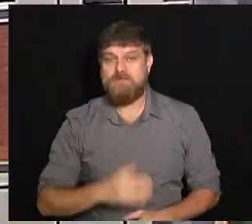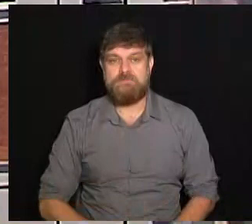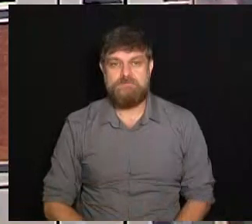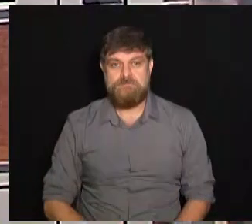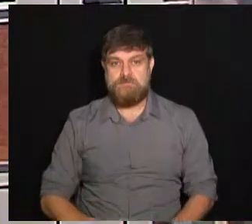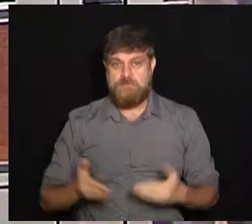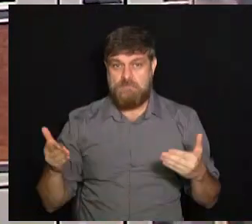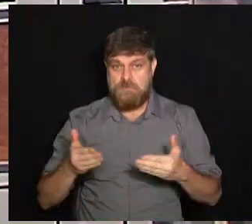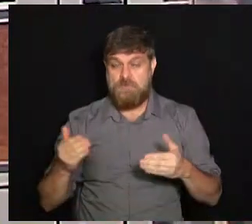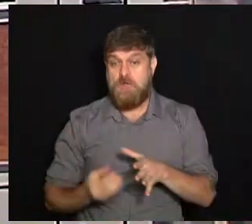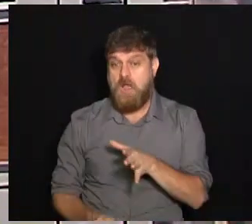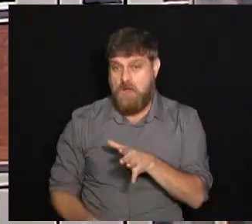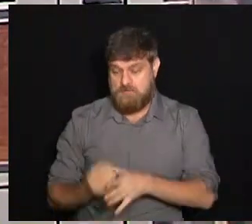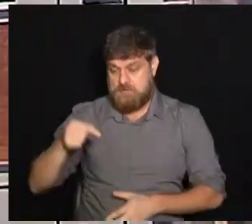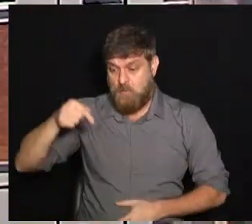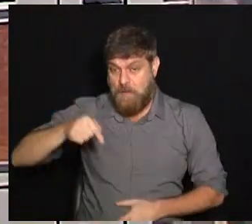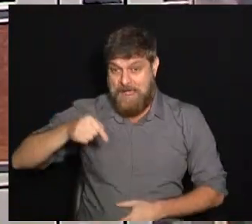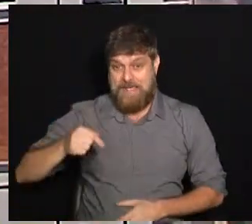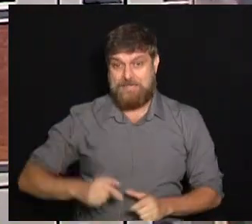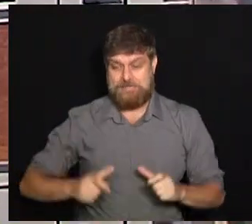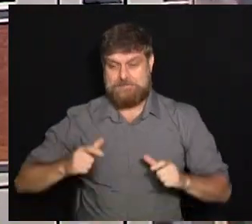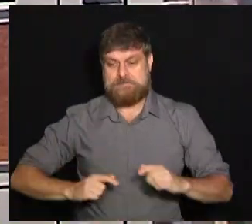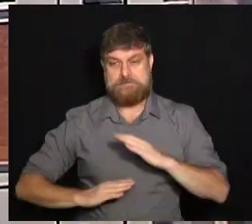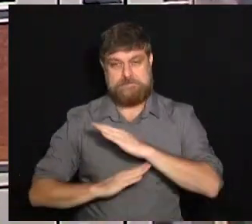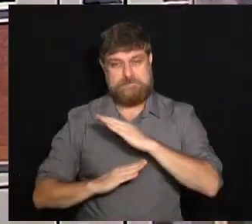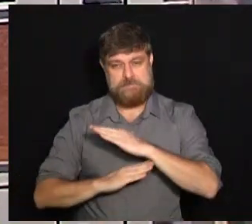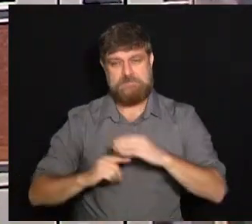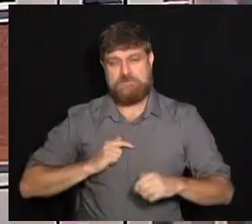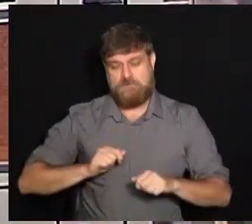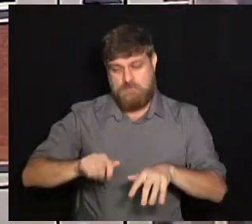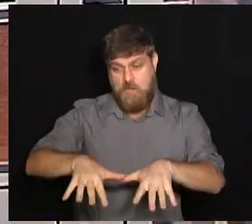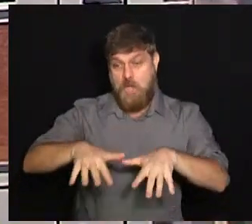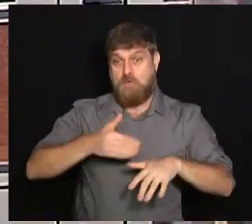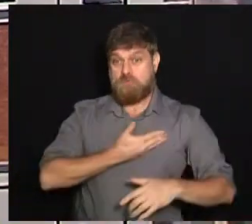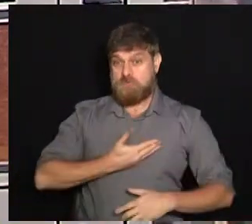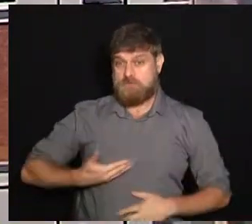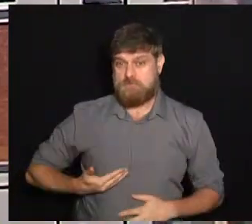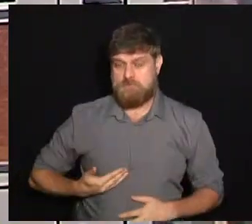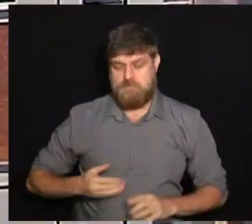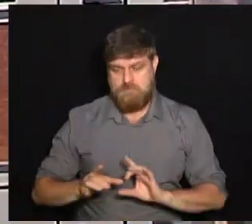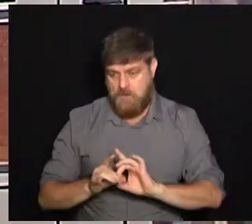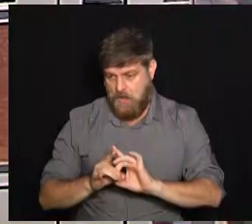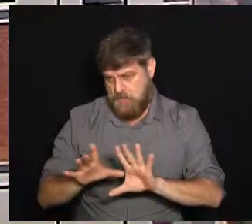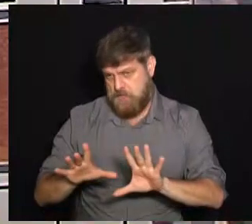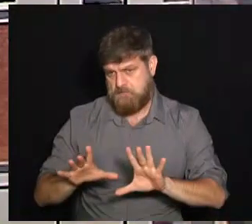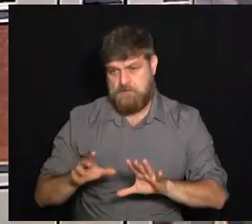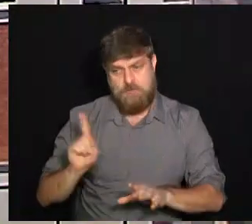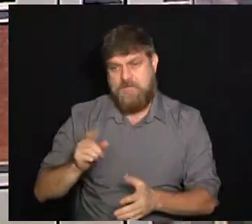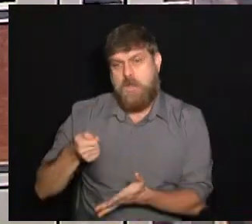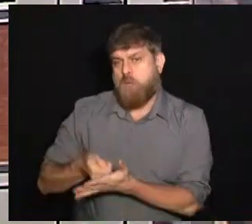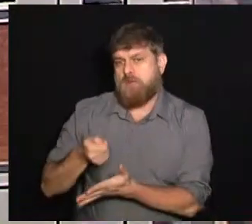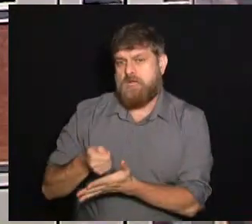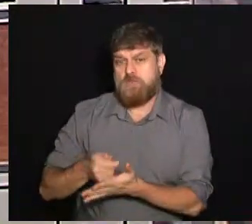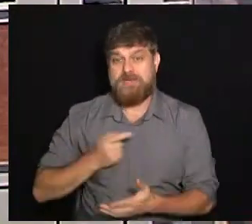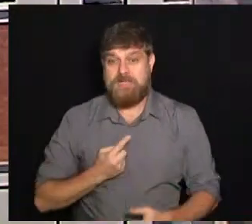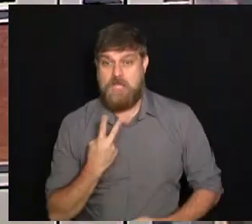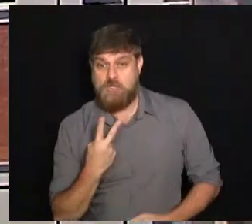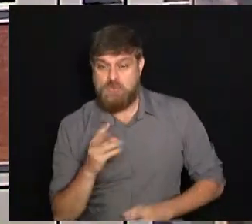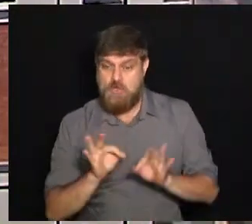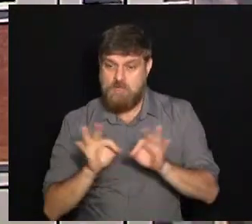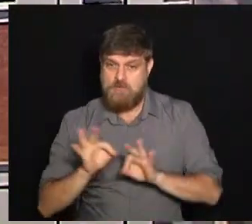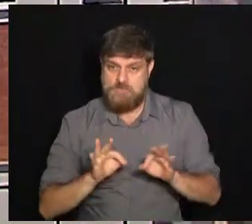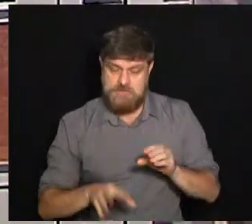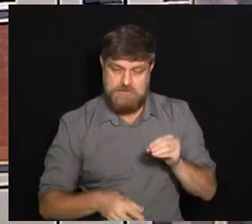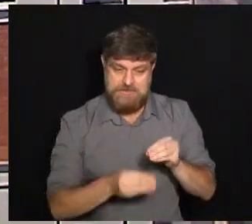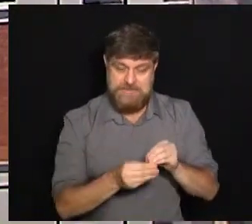E hoje aconteceu no plenário aqui da Câmara uma audiência pública facultativa para debater dois projetos